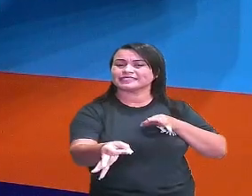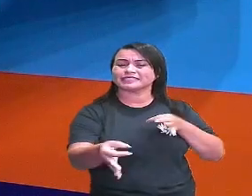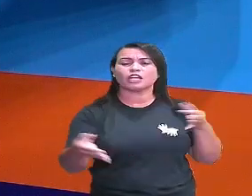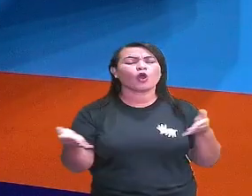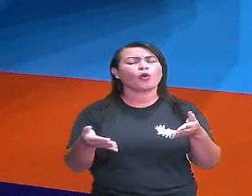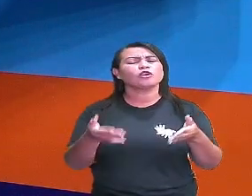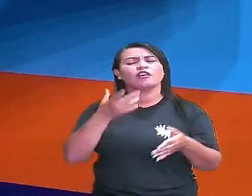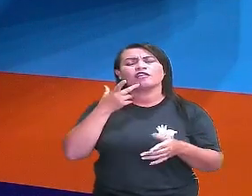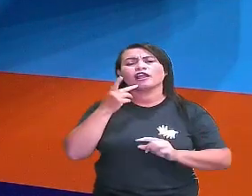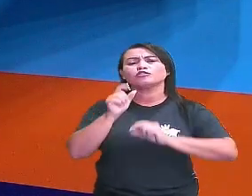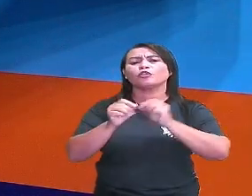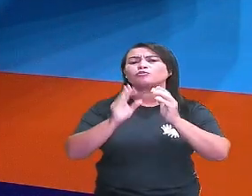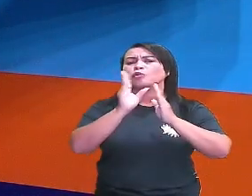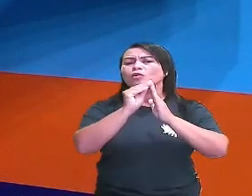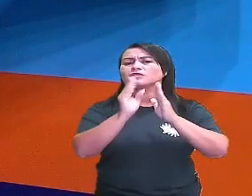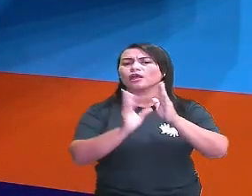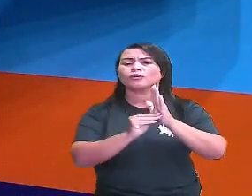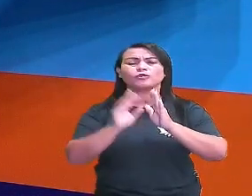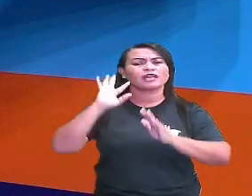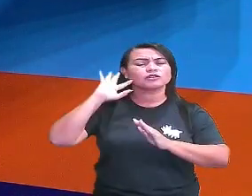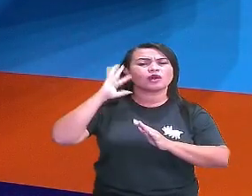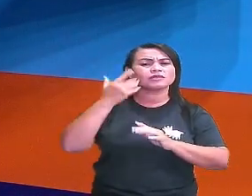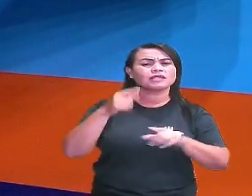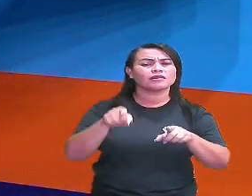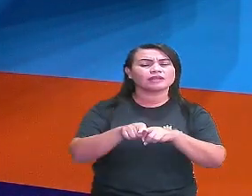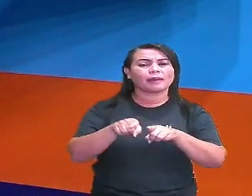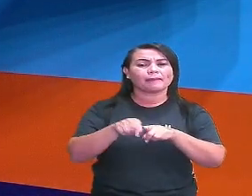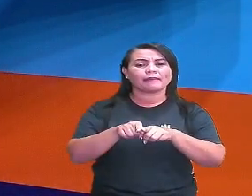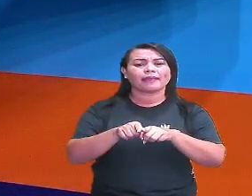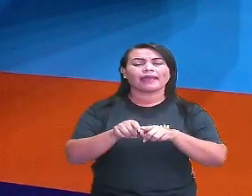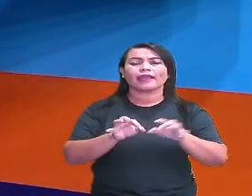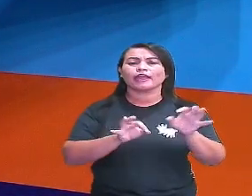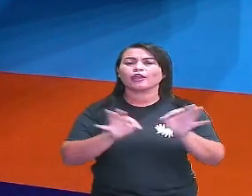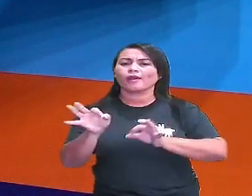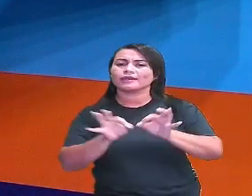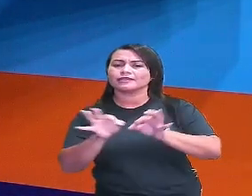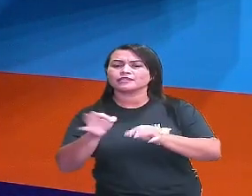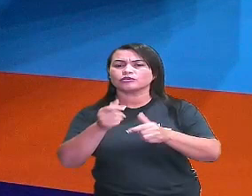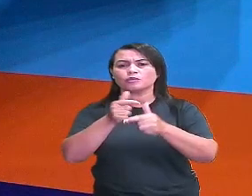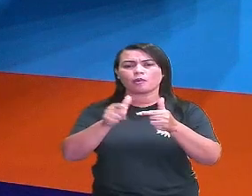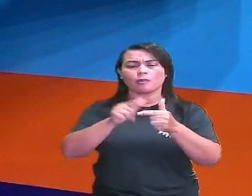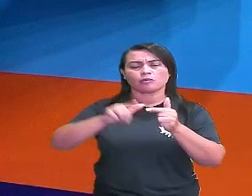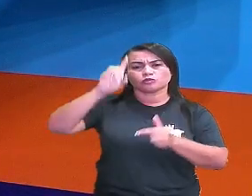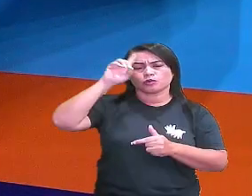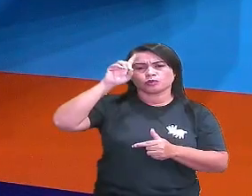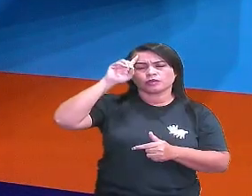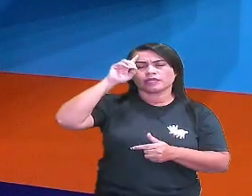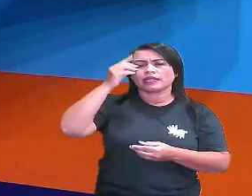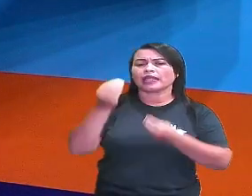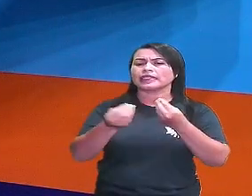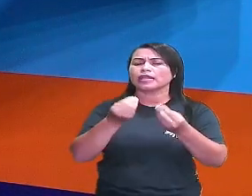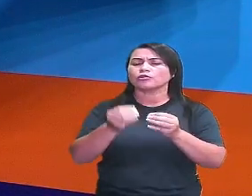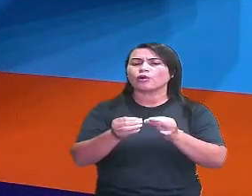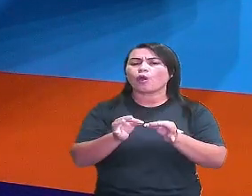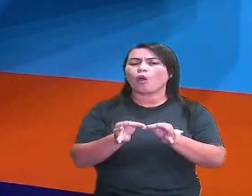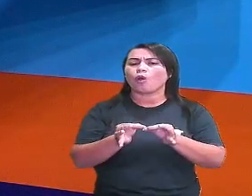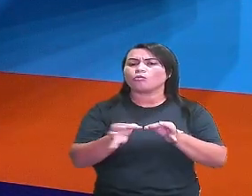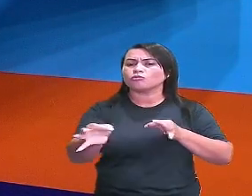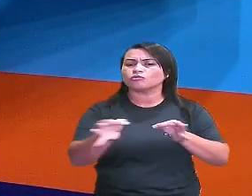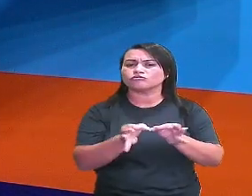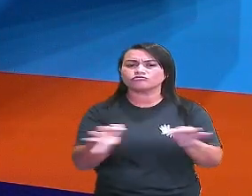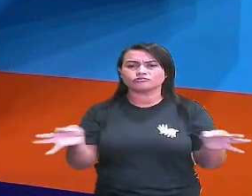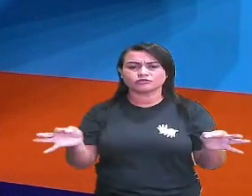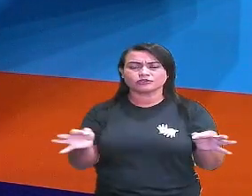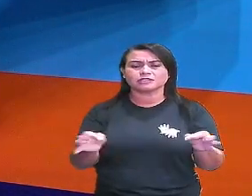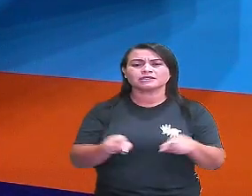os conteúdos. Resolução e elaboração de problemas do cotidiano, usando unidades de medida de capacidade,